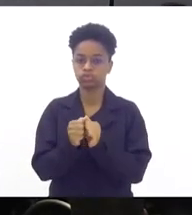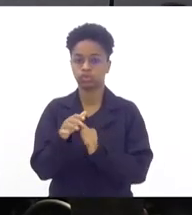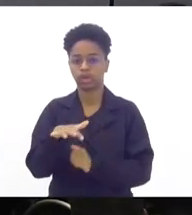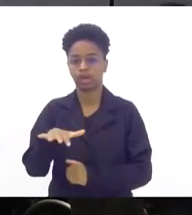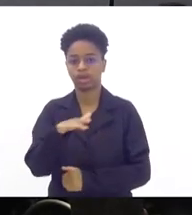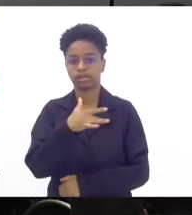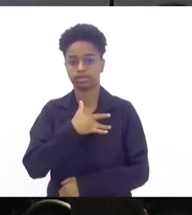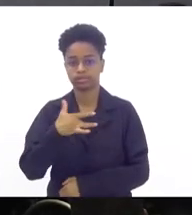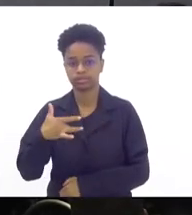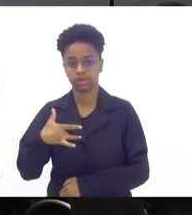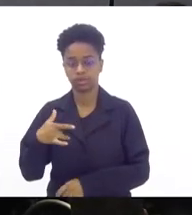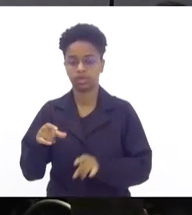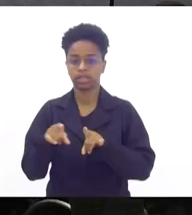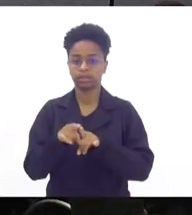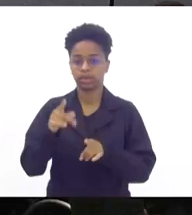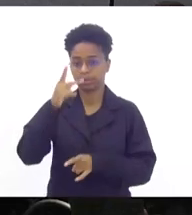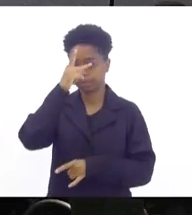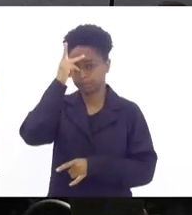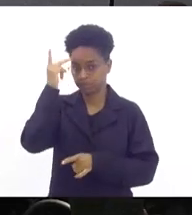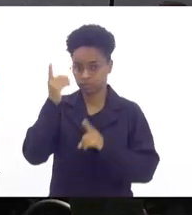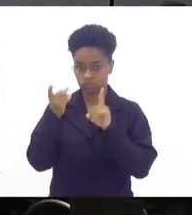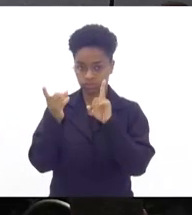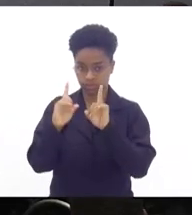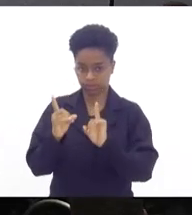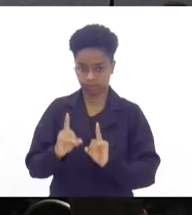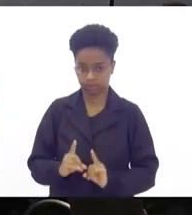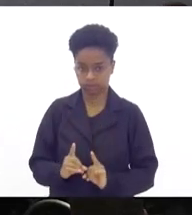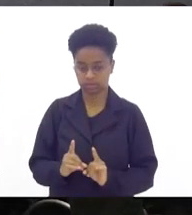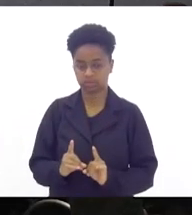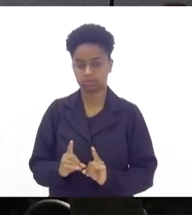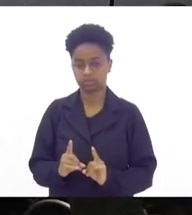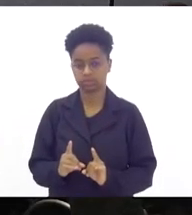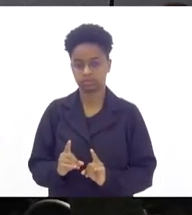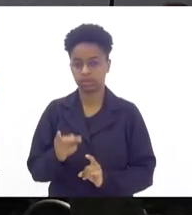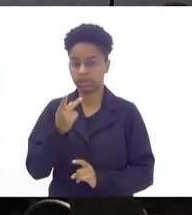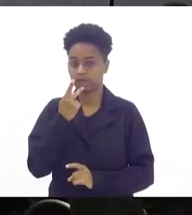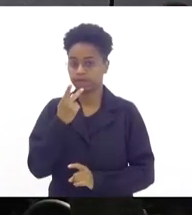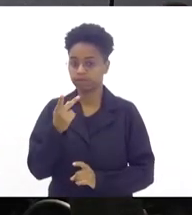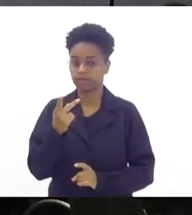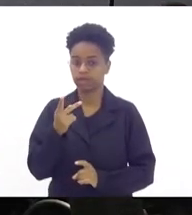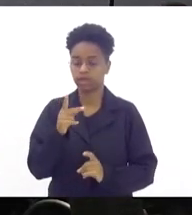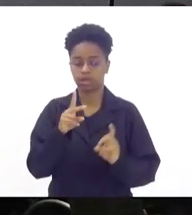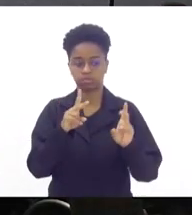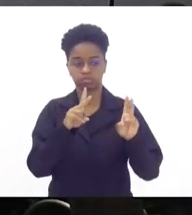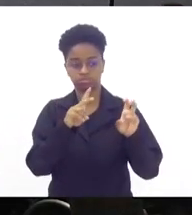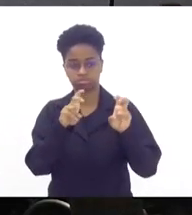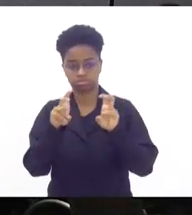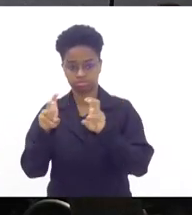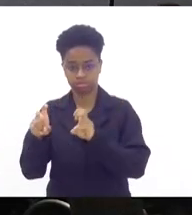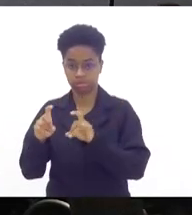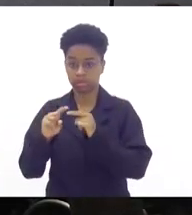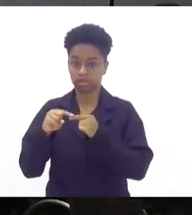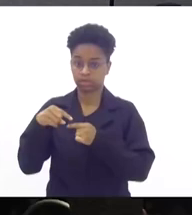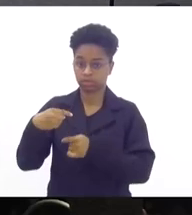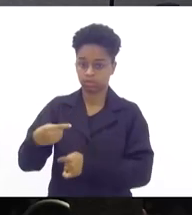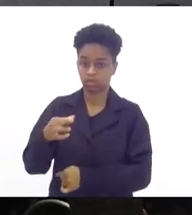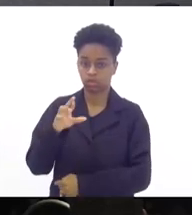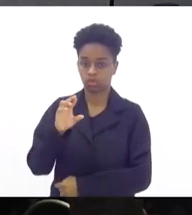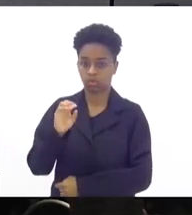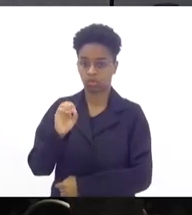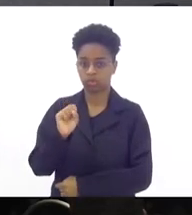saúde e pessoas com deficiência falando sobre este tema logo em seguida Rosane